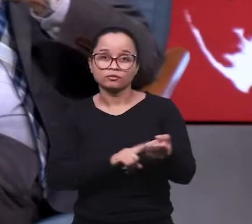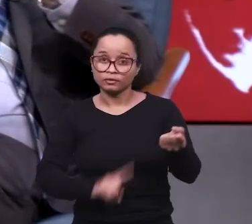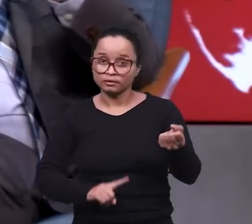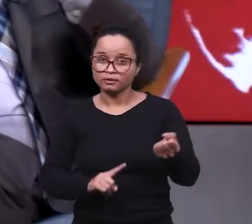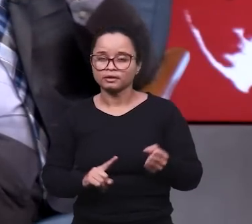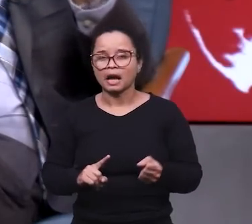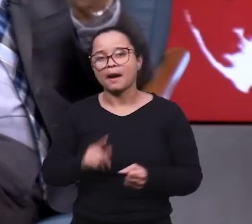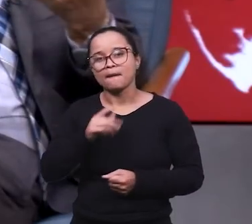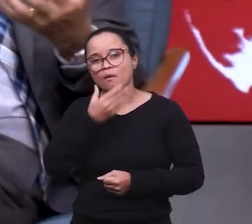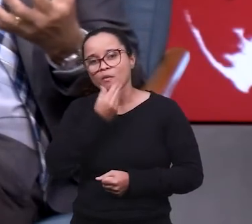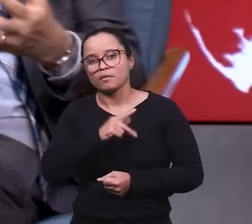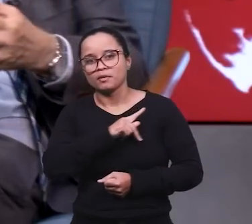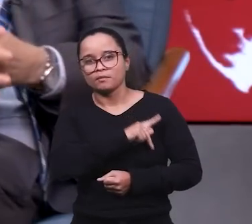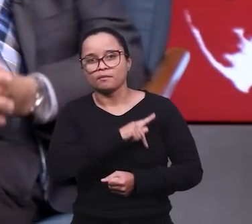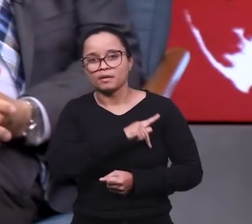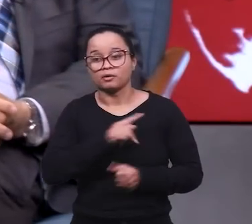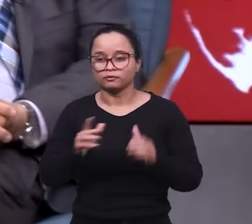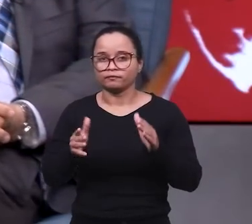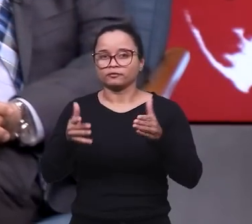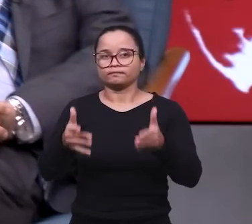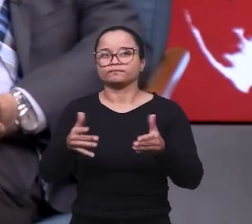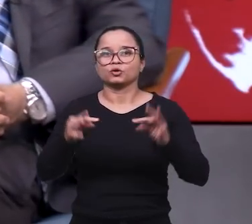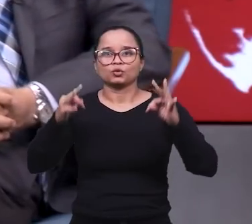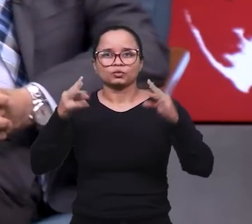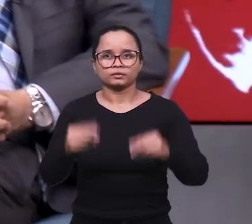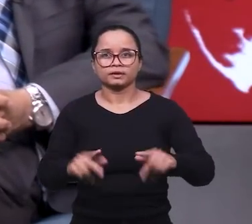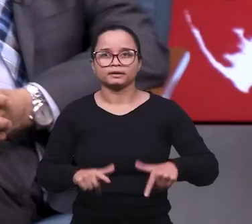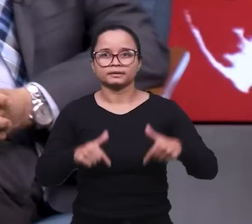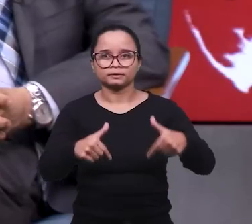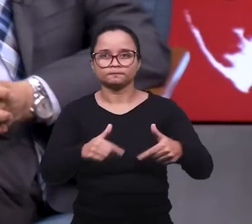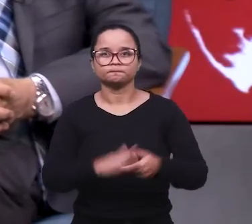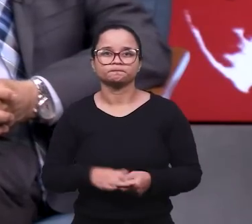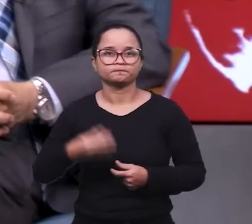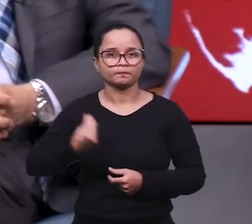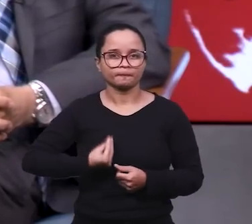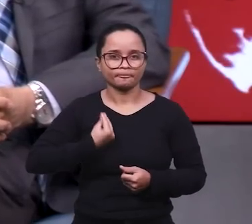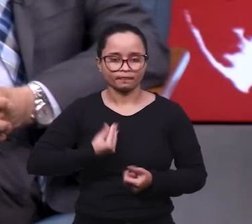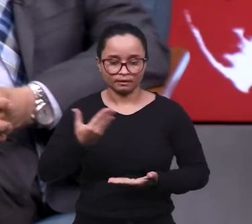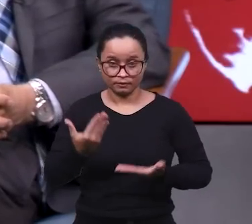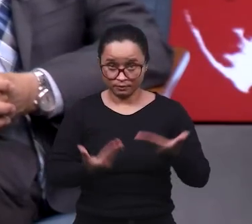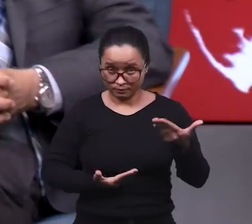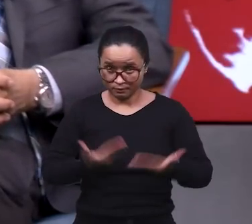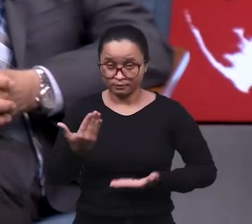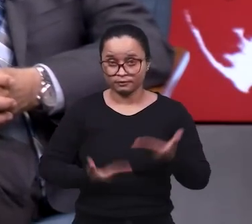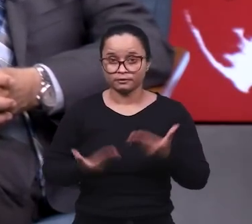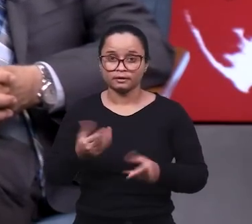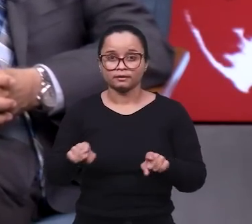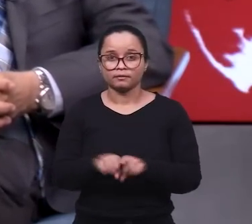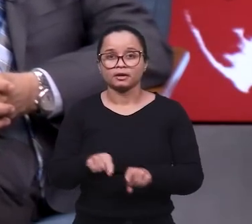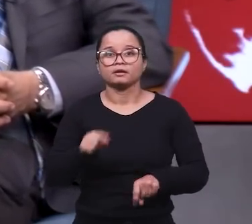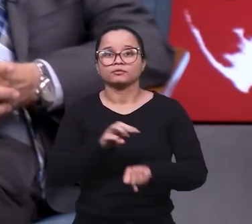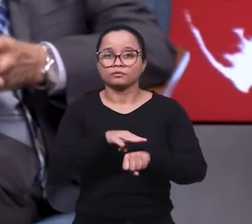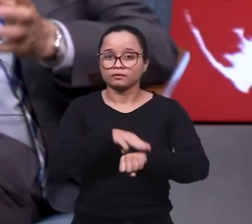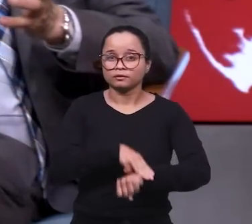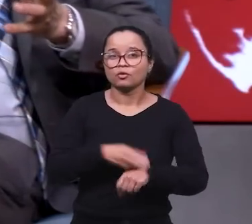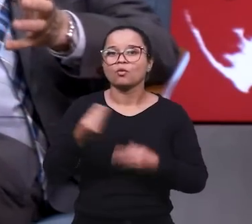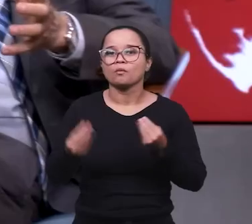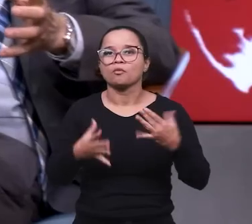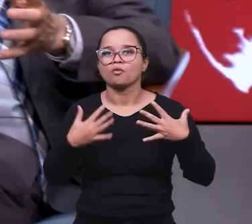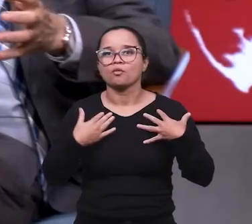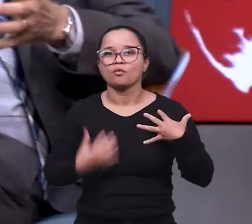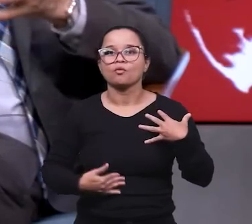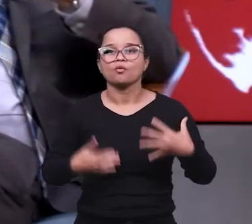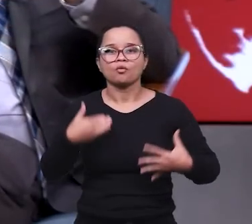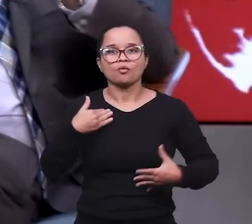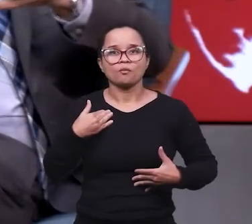tarde enfatiza toda a ação na vida da igreja e nos ministérios como um